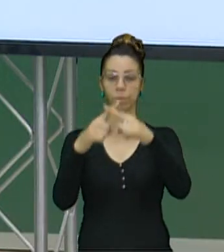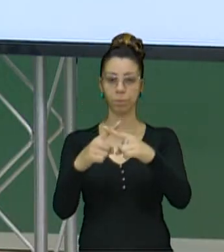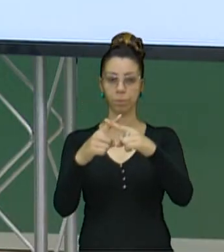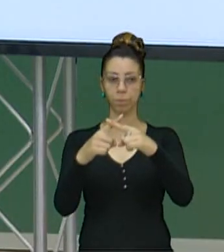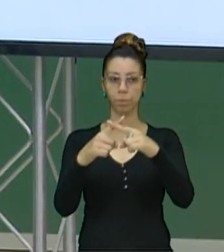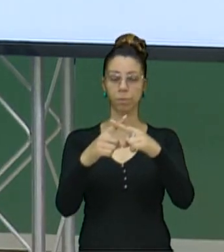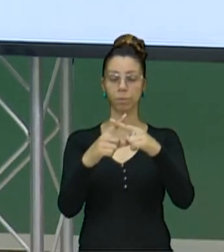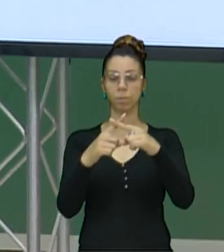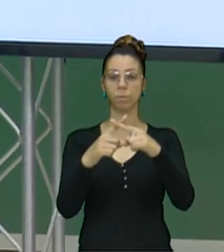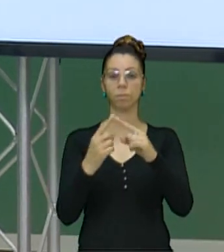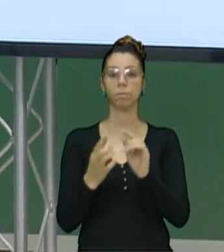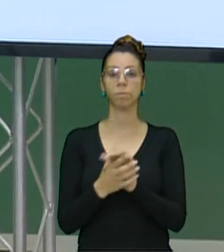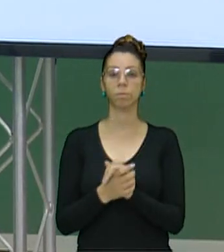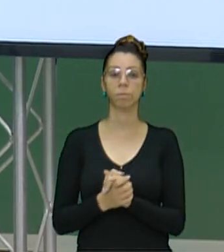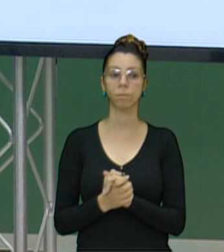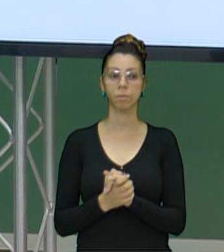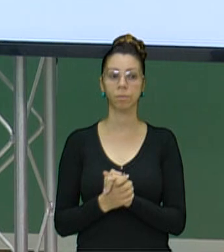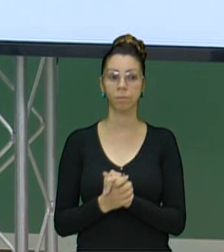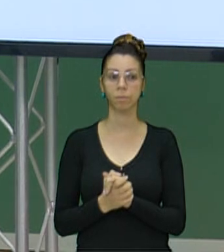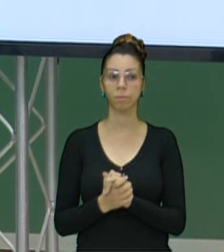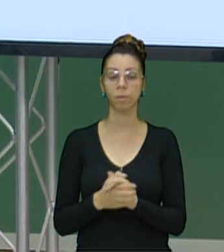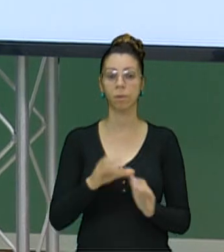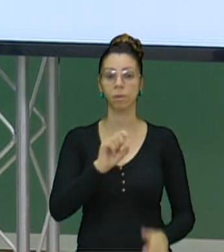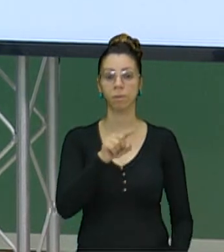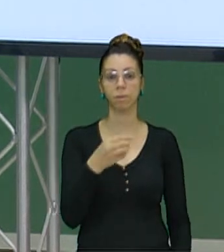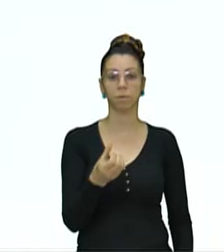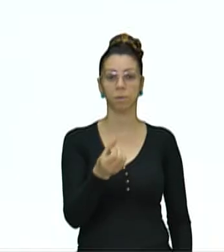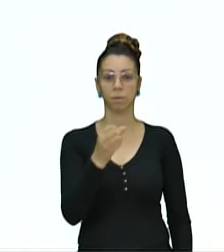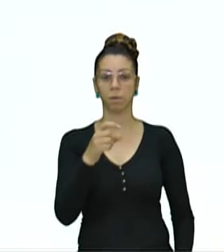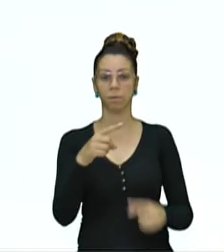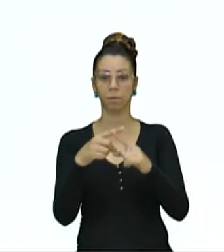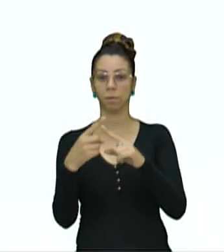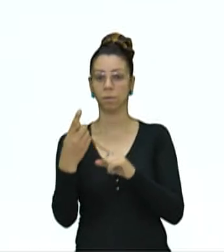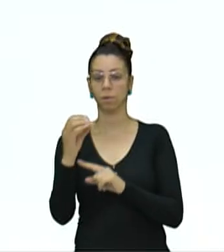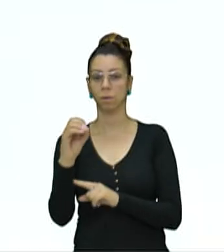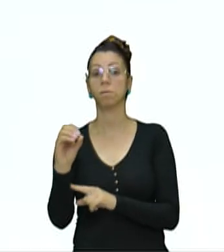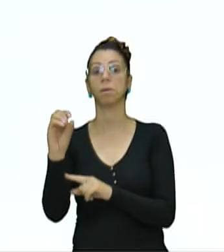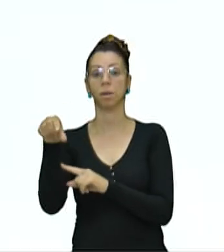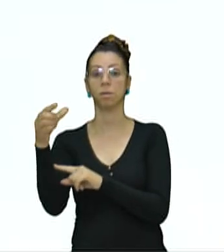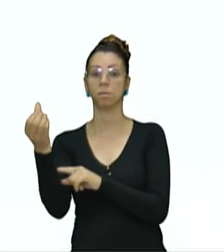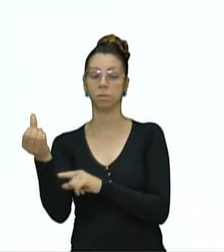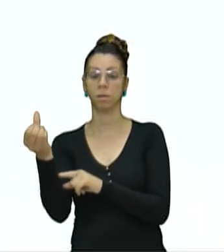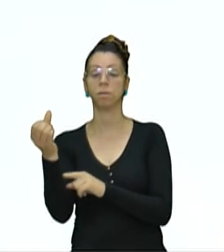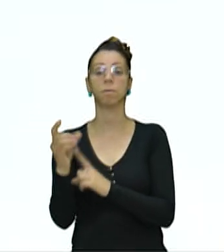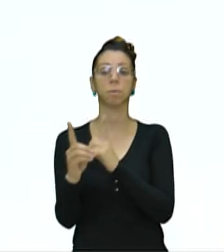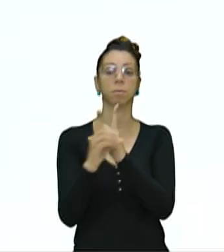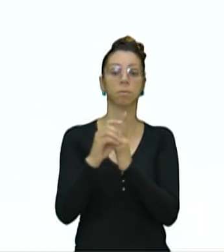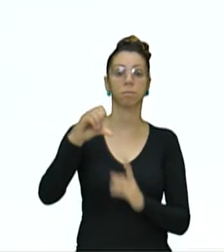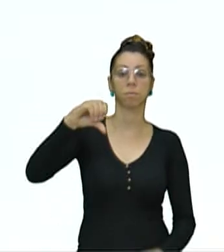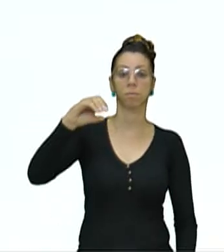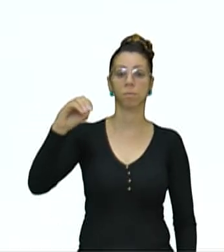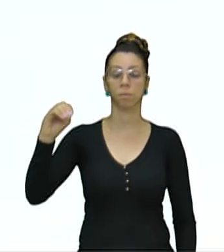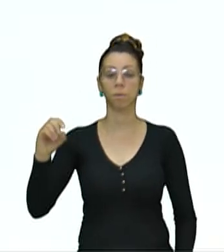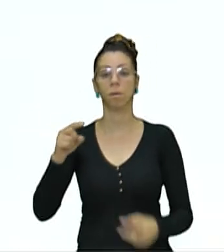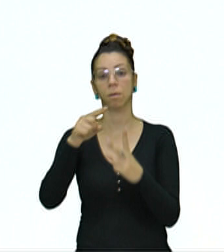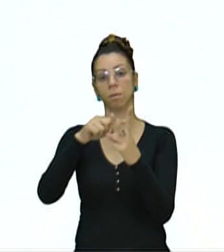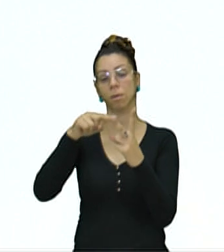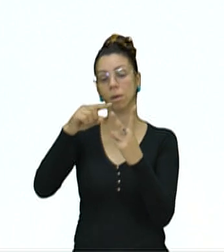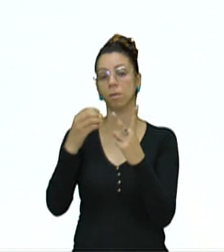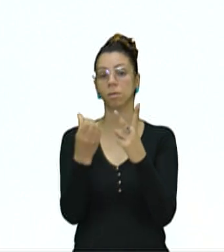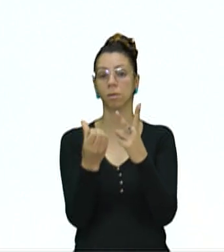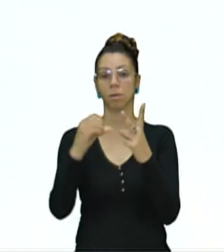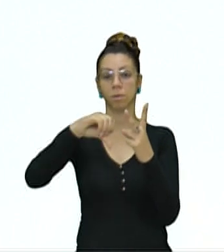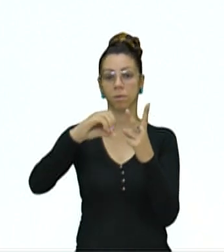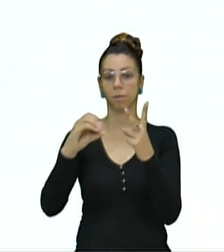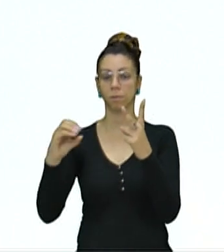aqui, multiplicação cruzada, certo? 0,6 vezes 10 é 6. Nós vamos achar 900, tira a raiz de 900, isso vai ser